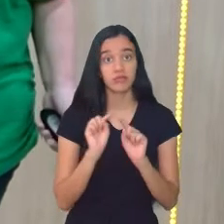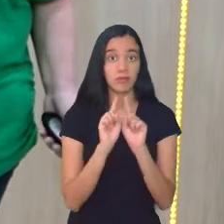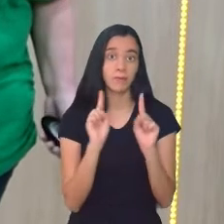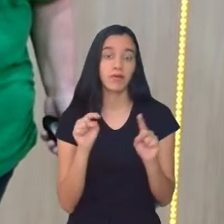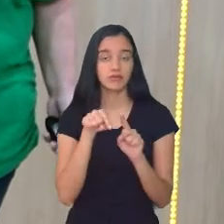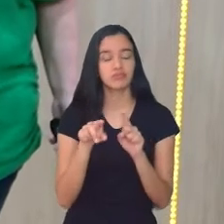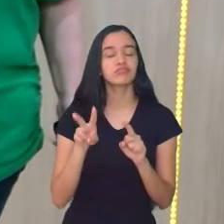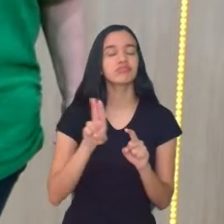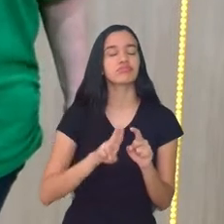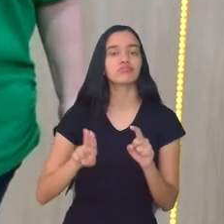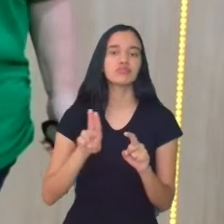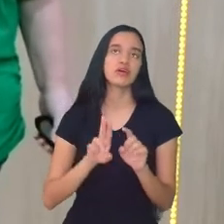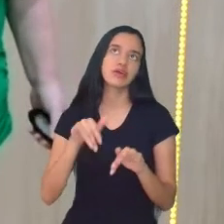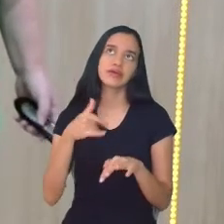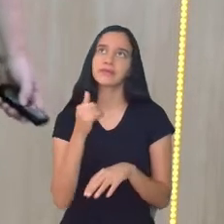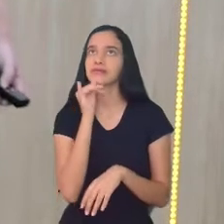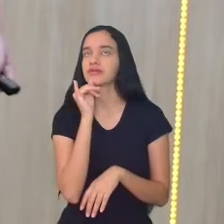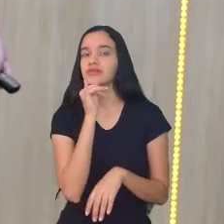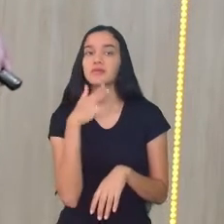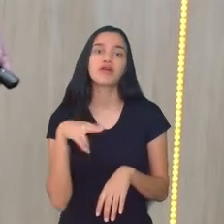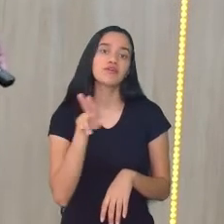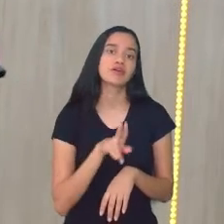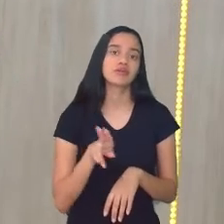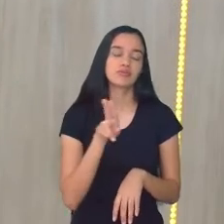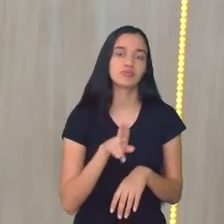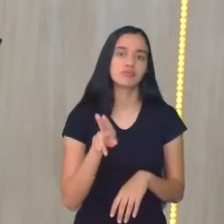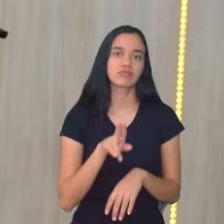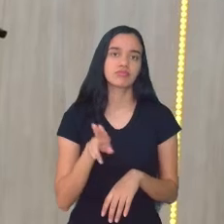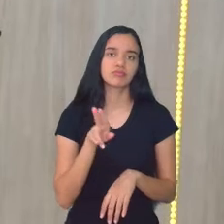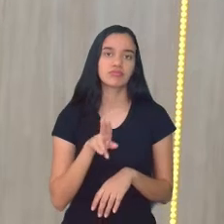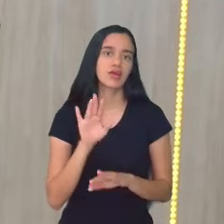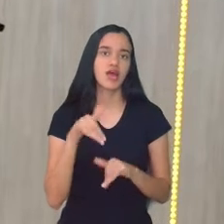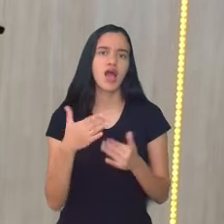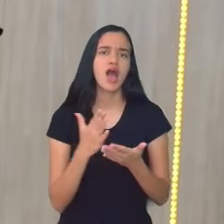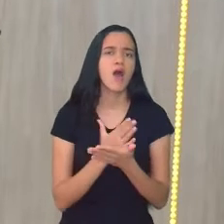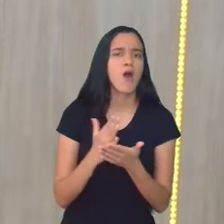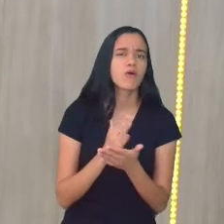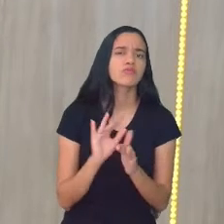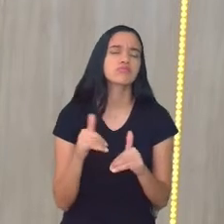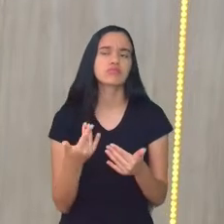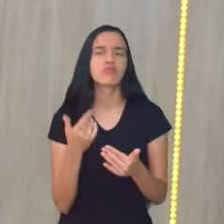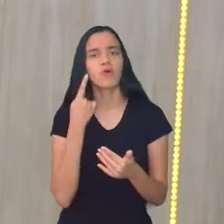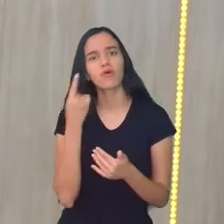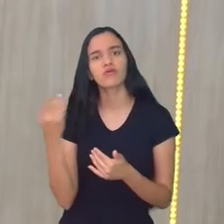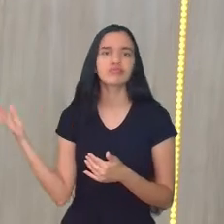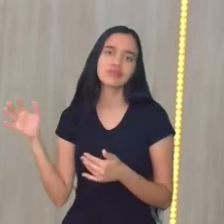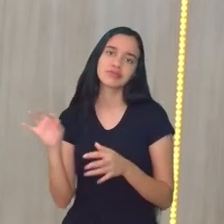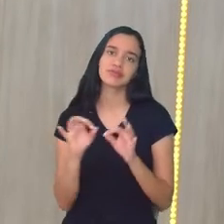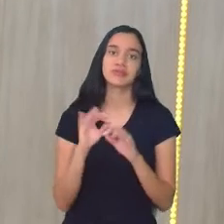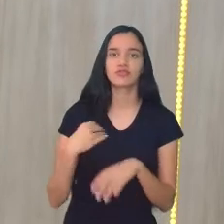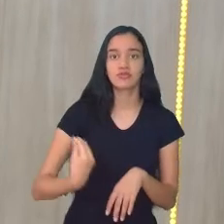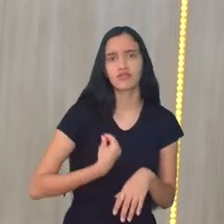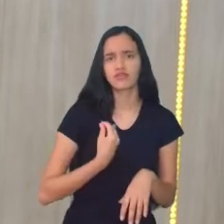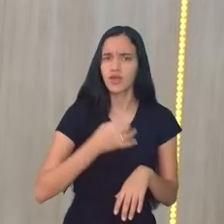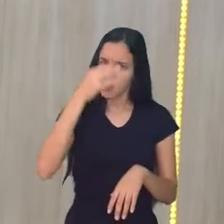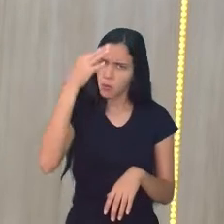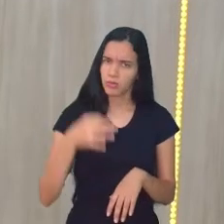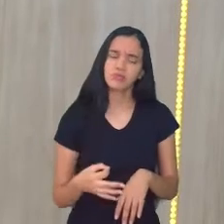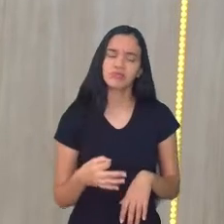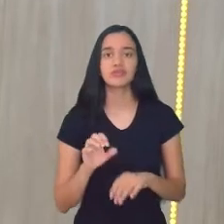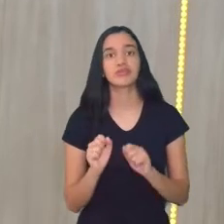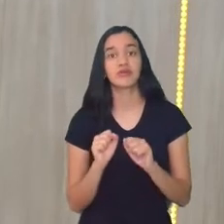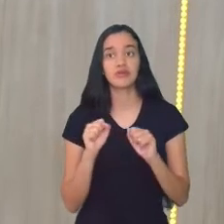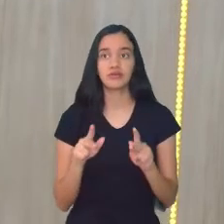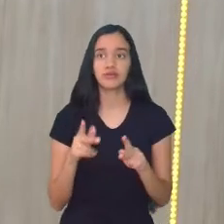você vai usar alguma parte dela na sua vida, com certeza,